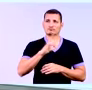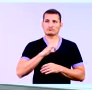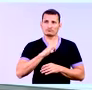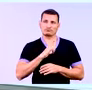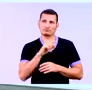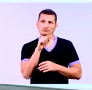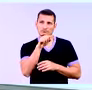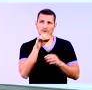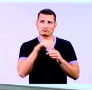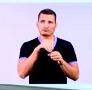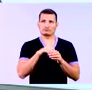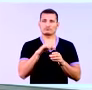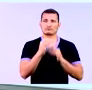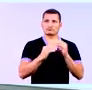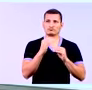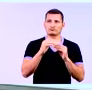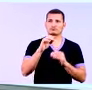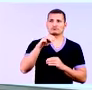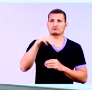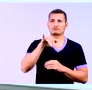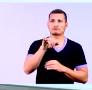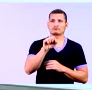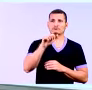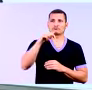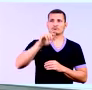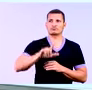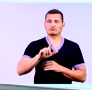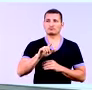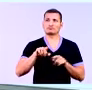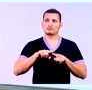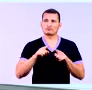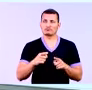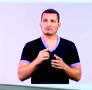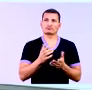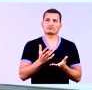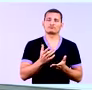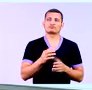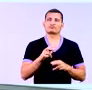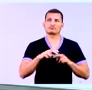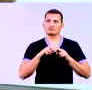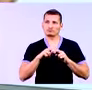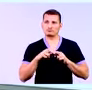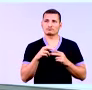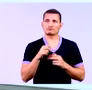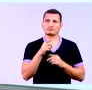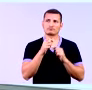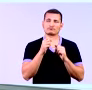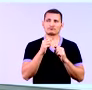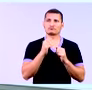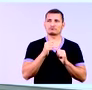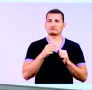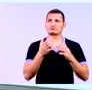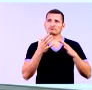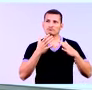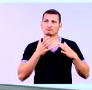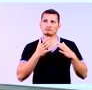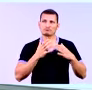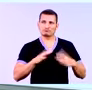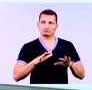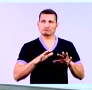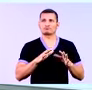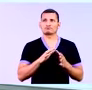já no MySQL. Mas por algum motivo ou por outro, você pode querer não deixar isso a cargo do MySQL, mas deixar isso